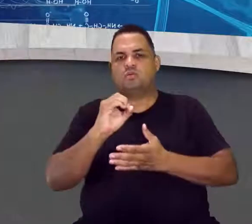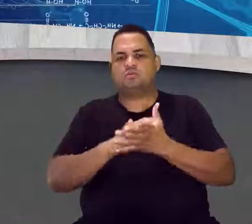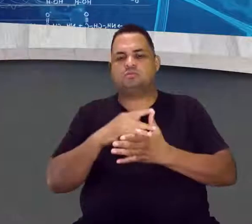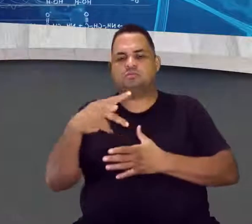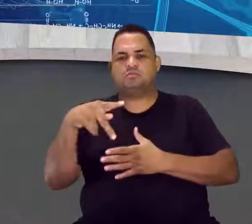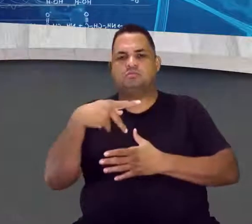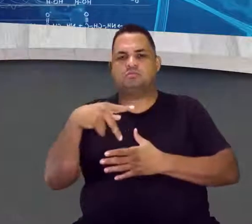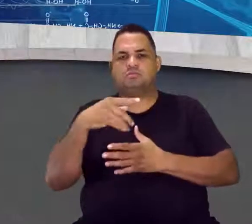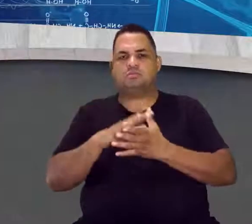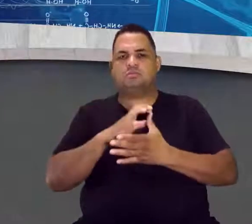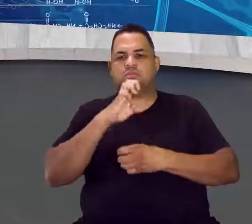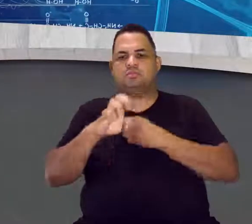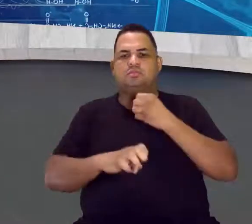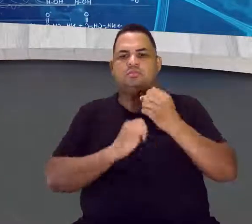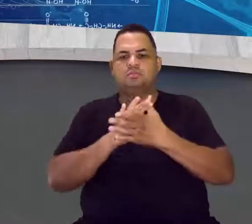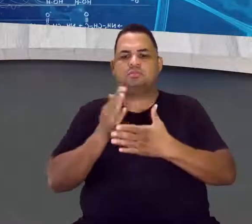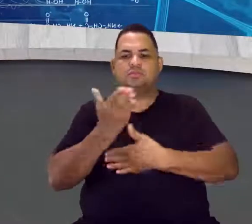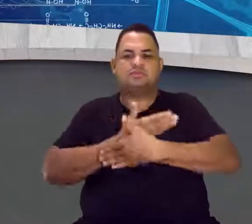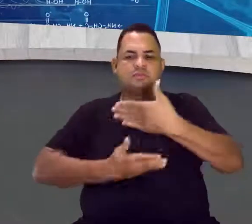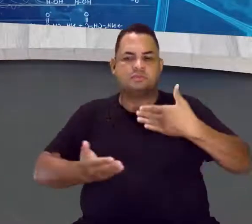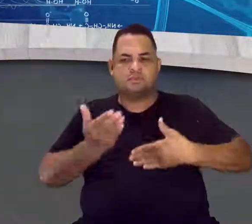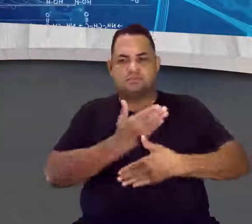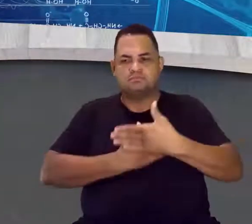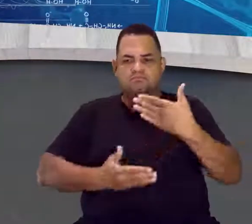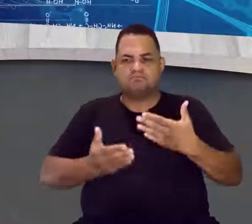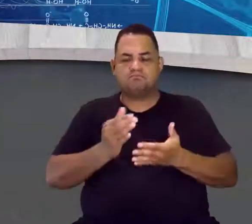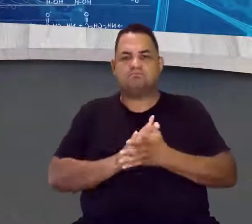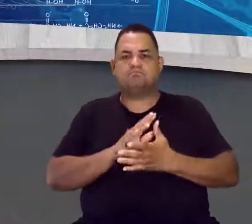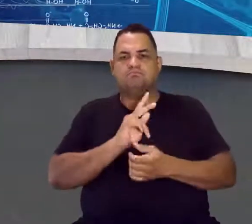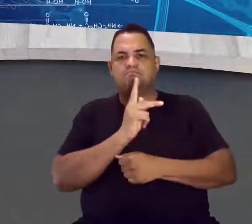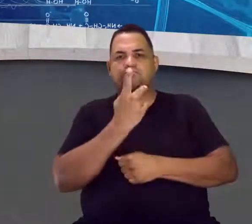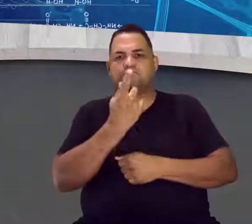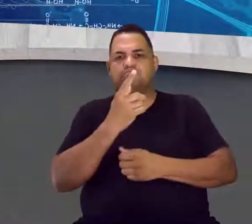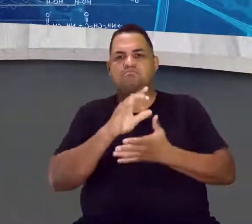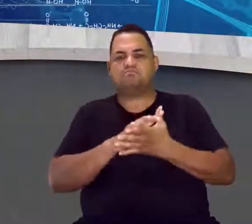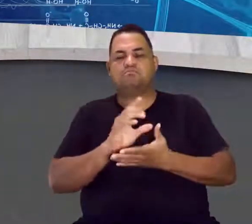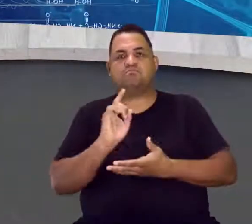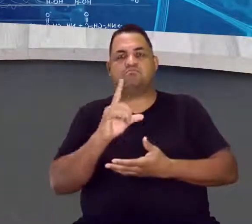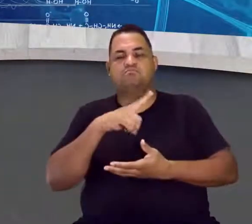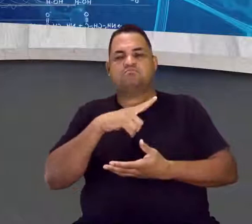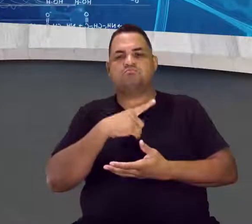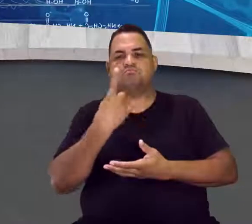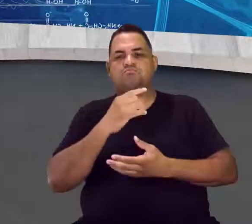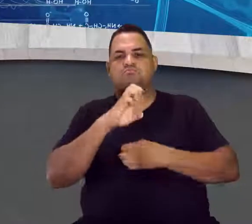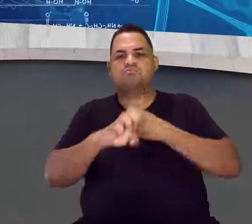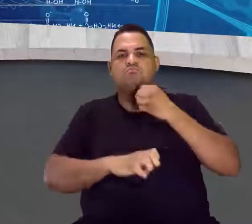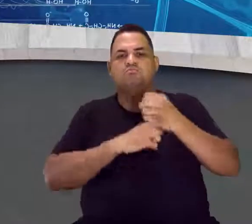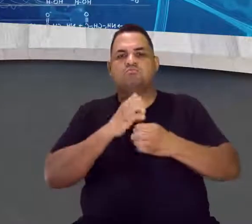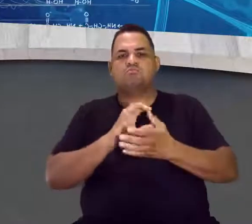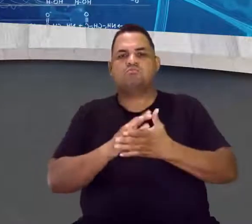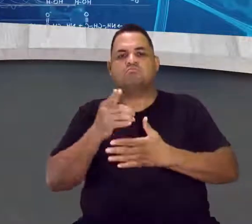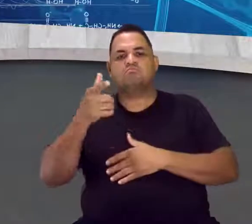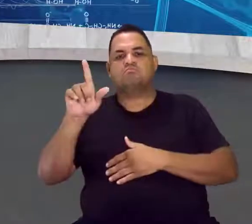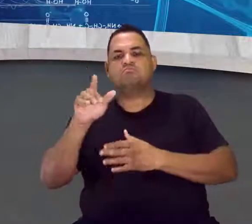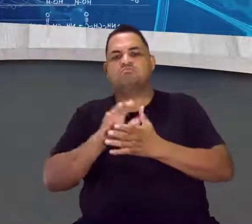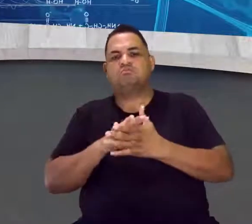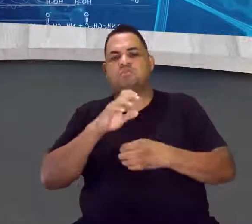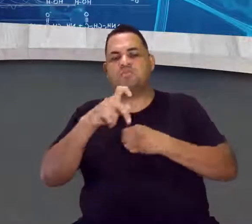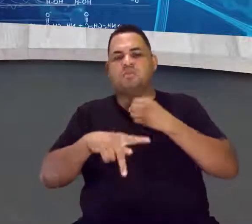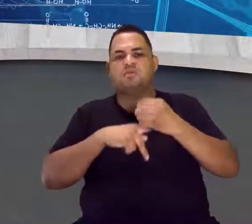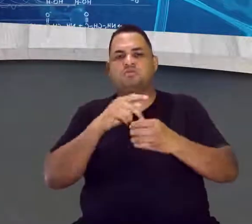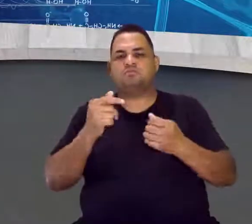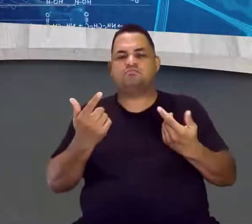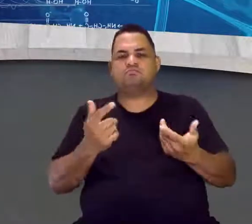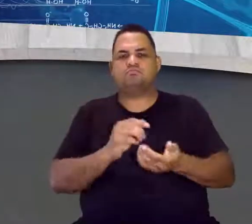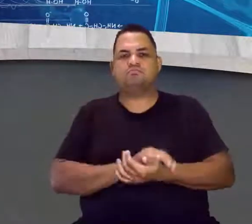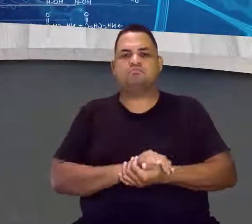de elétron que estava sendo compartilhado e o hidrogênio que só tinha um elétron, ele vai sair somente com o seu próton. E